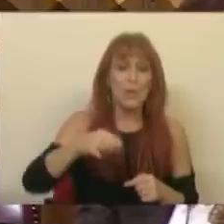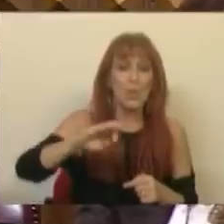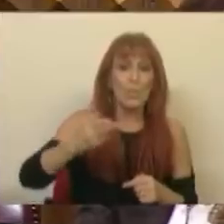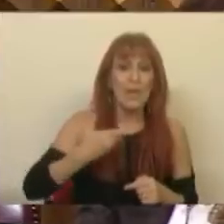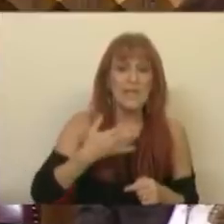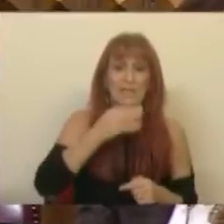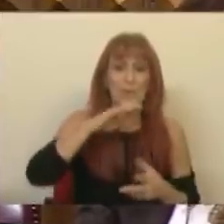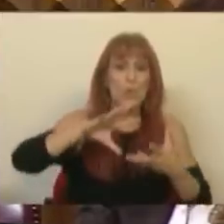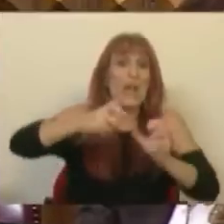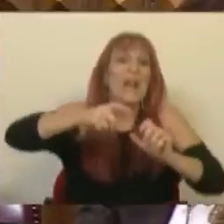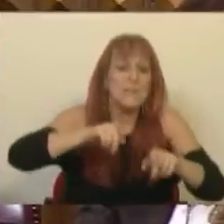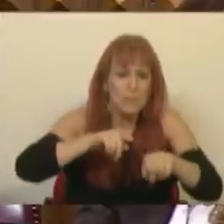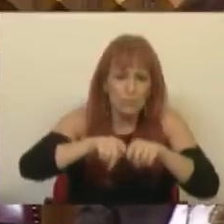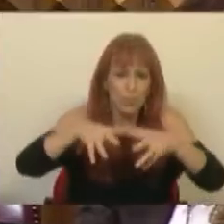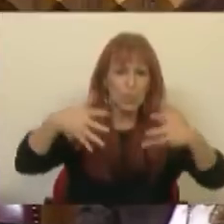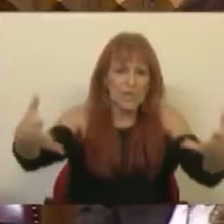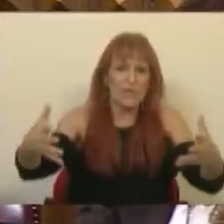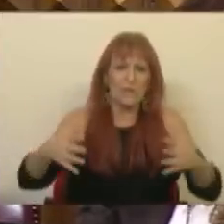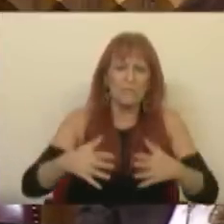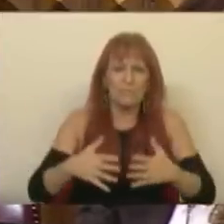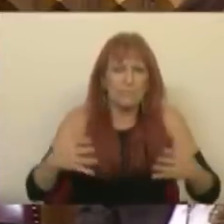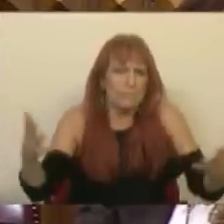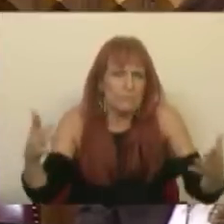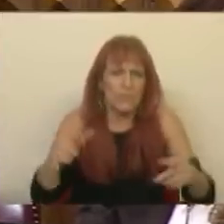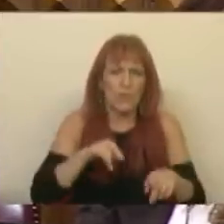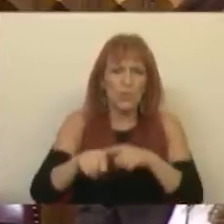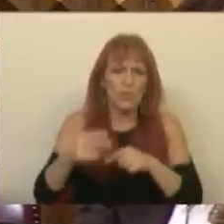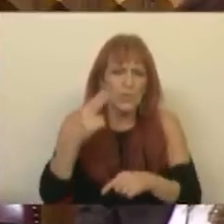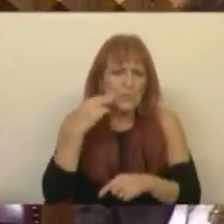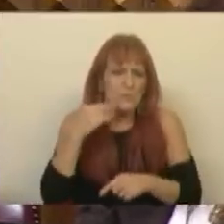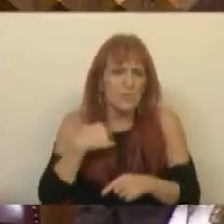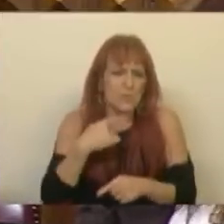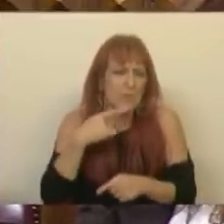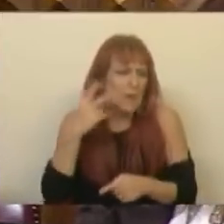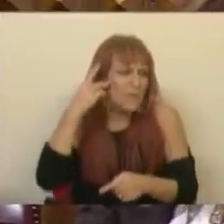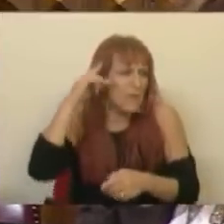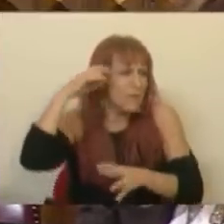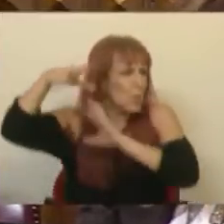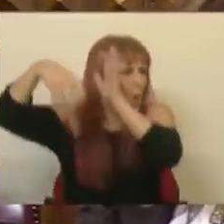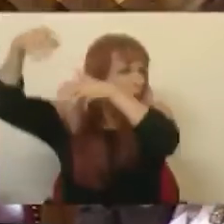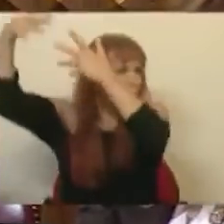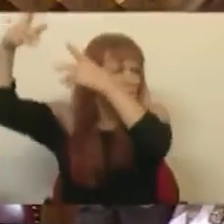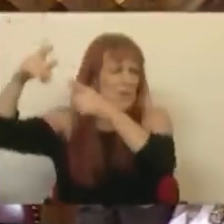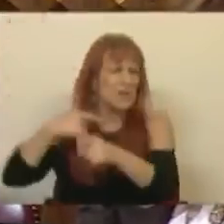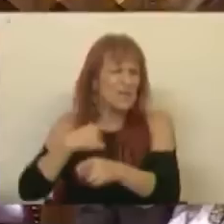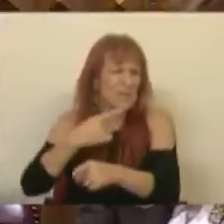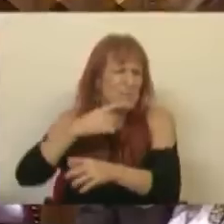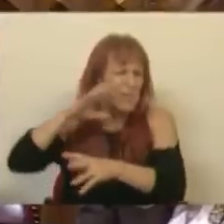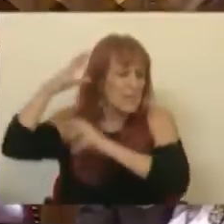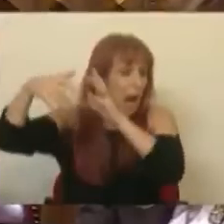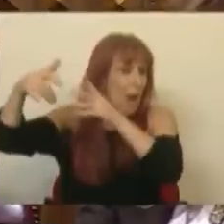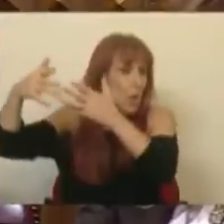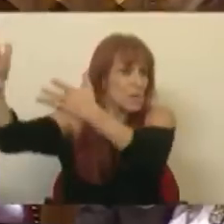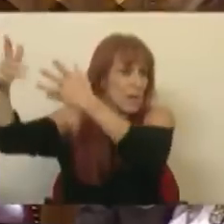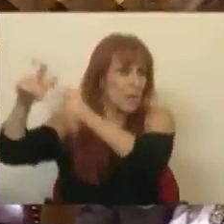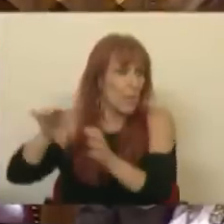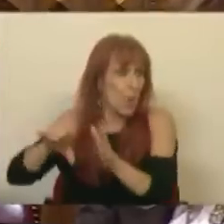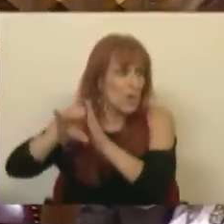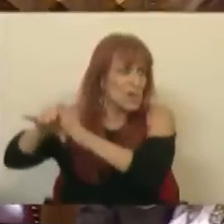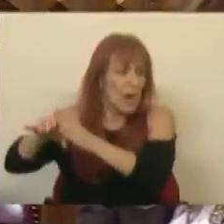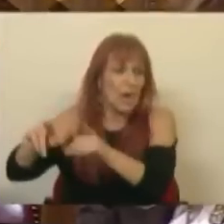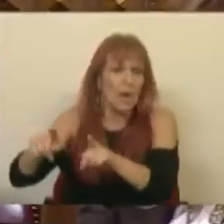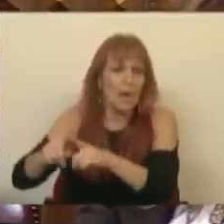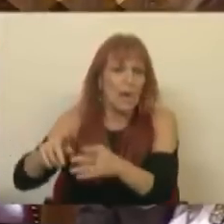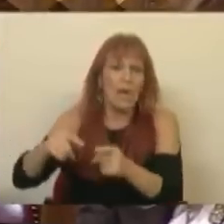falou de crise política eh o deputado André Ventura vive sempre no caos nós já percebe caos para o chega